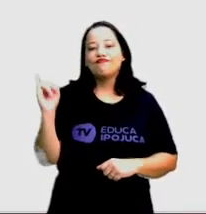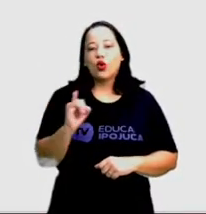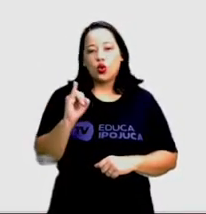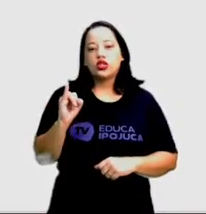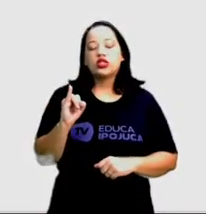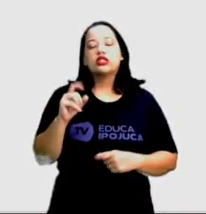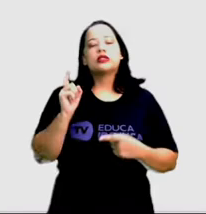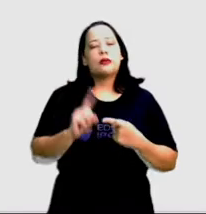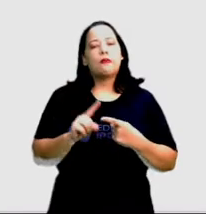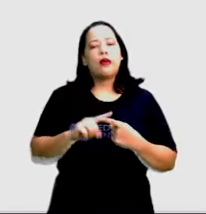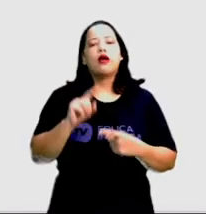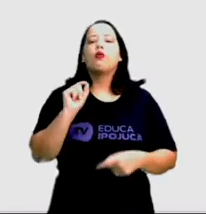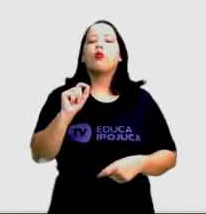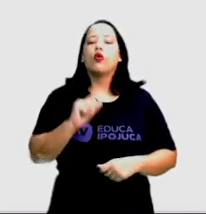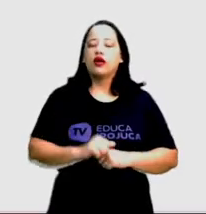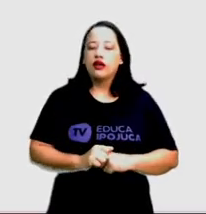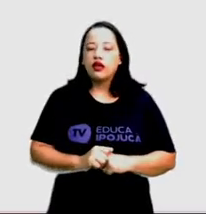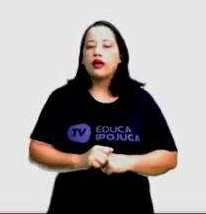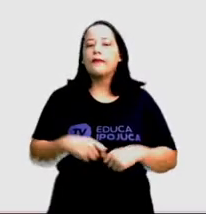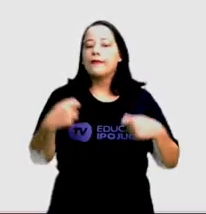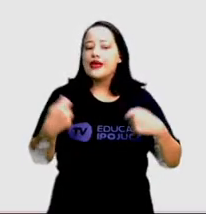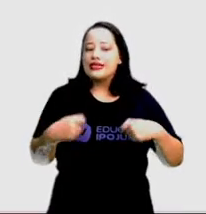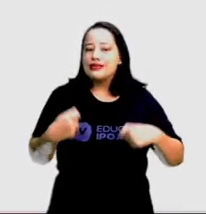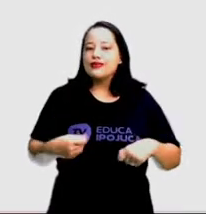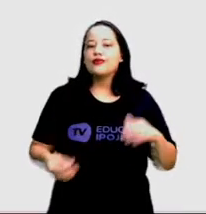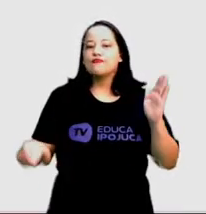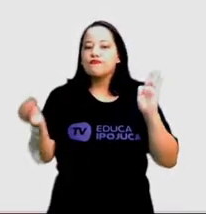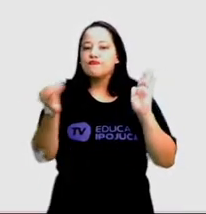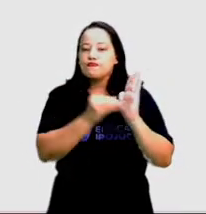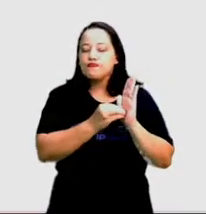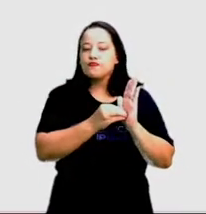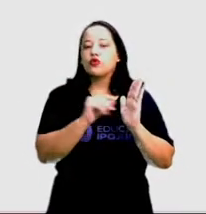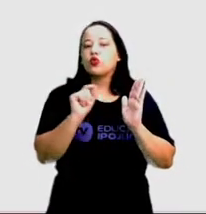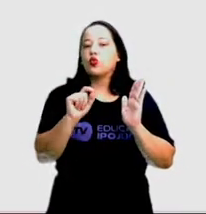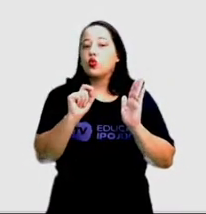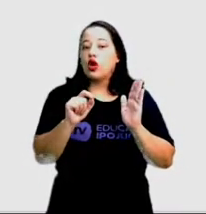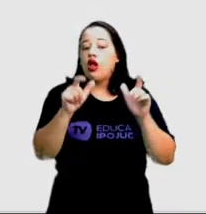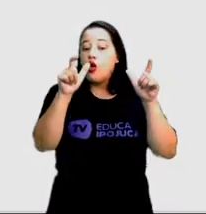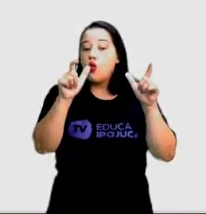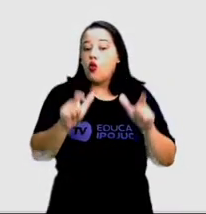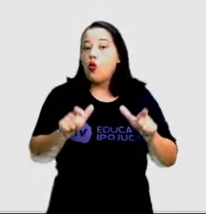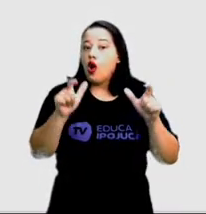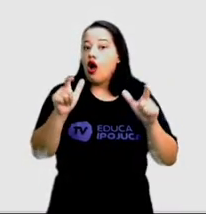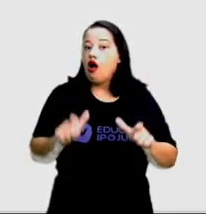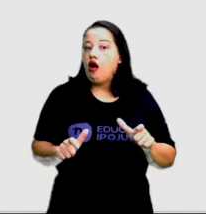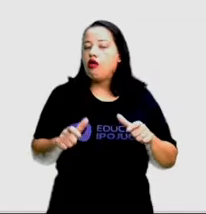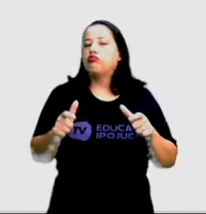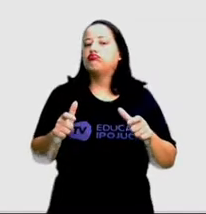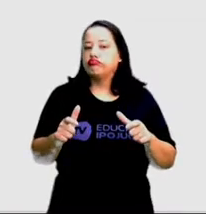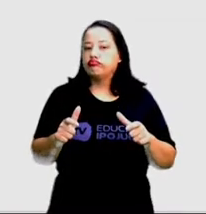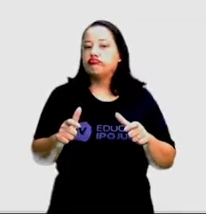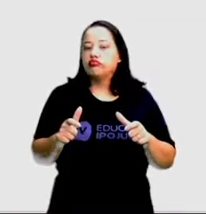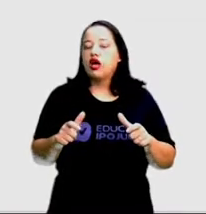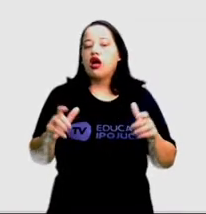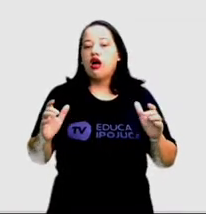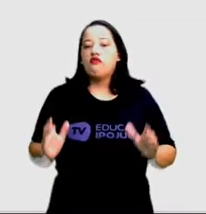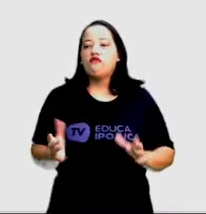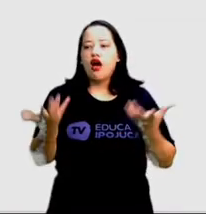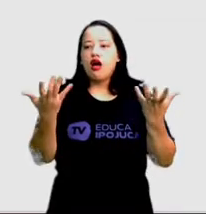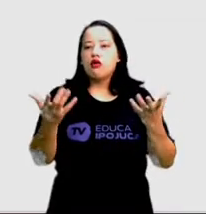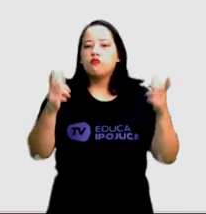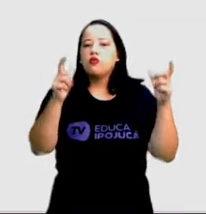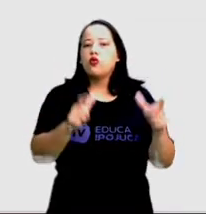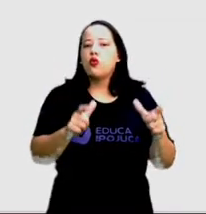também, que não pode faltar de forma nenhuma em um convite, é o local. Vejam aqui, crianças, Rua